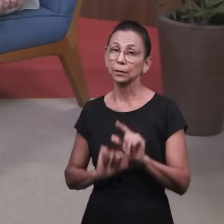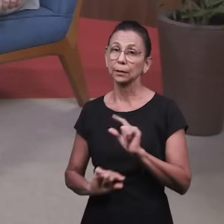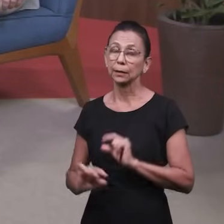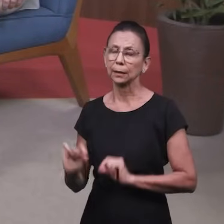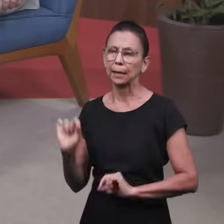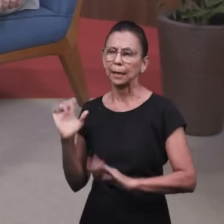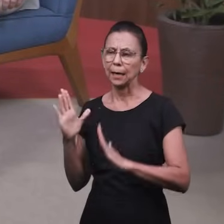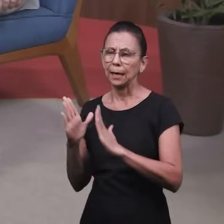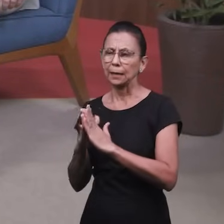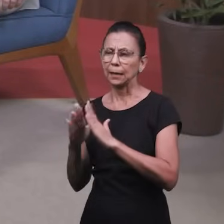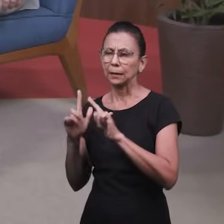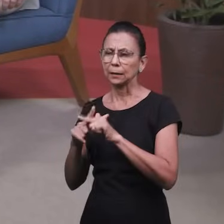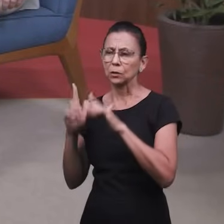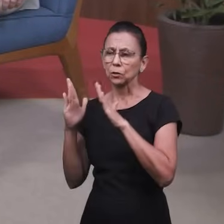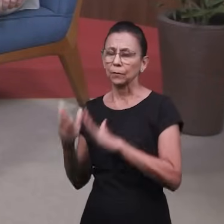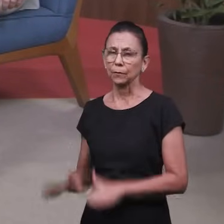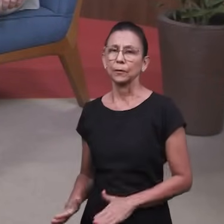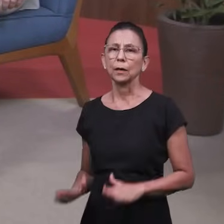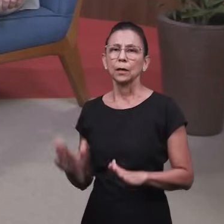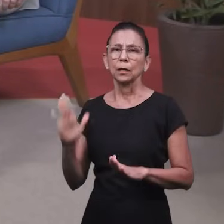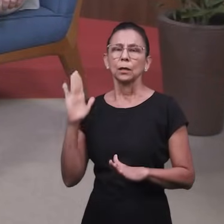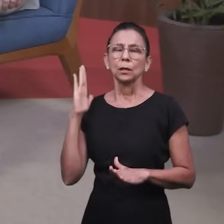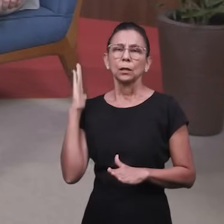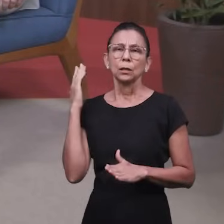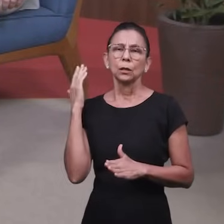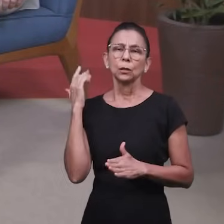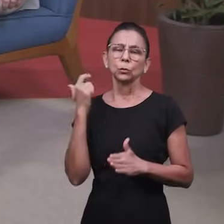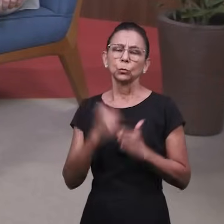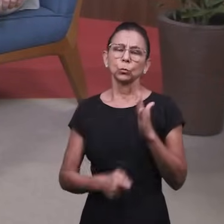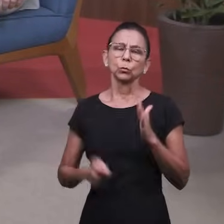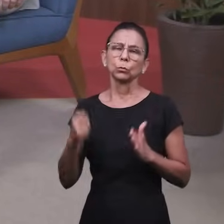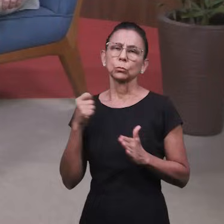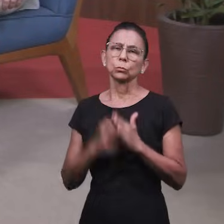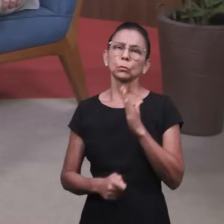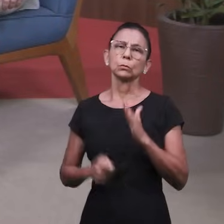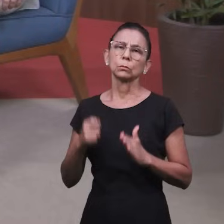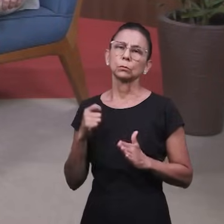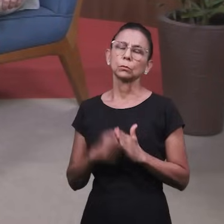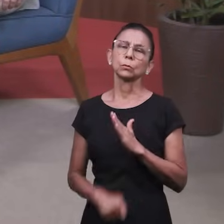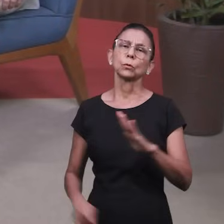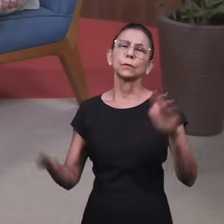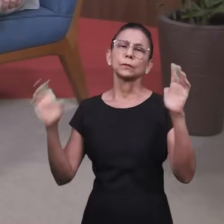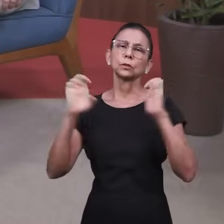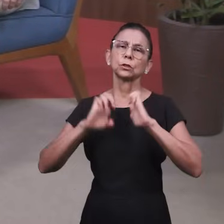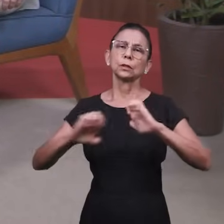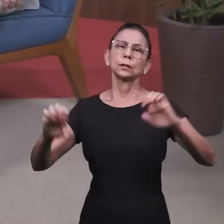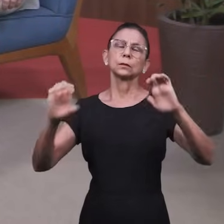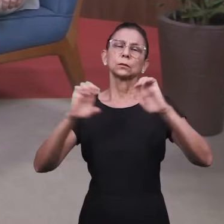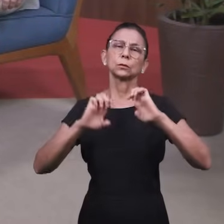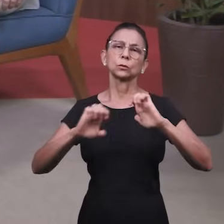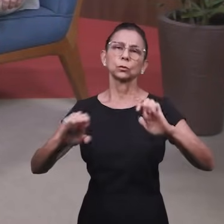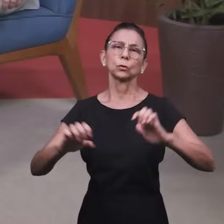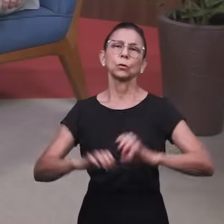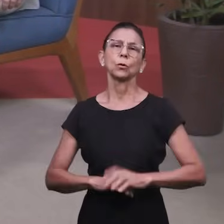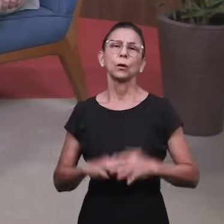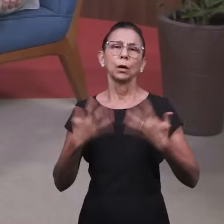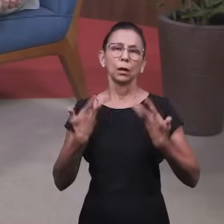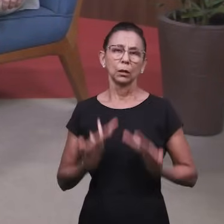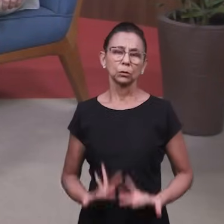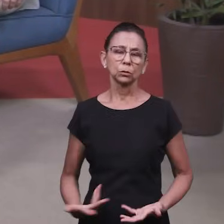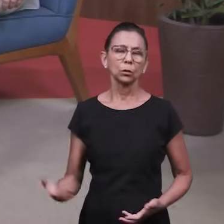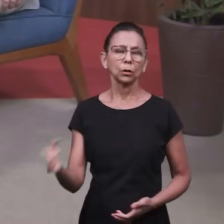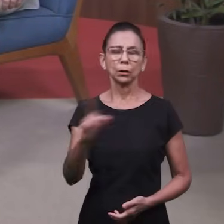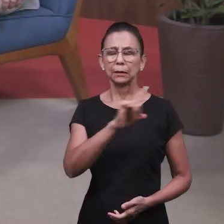trabalhou pelo nome do Senhor e não se cansou, essa igreja que venceu